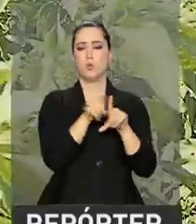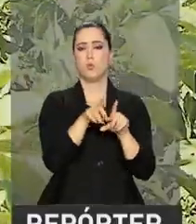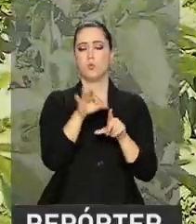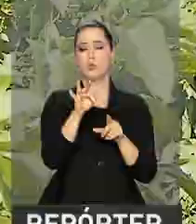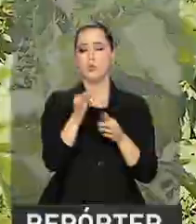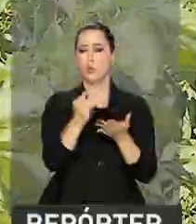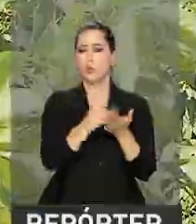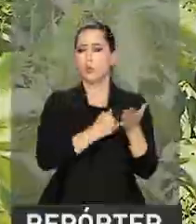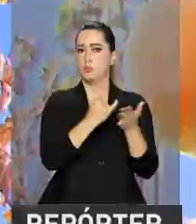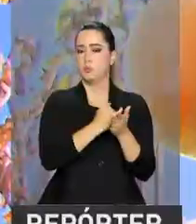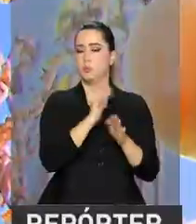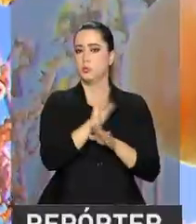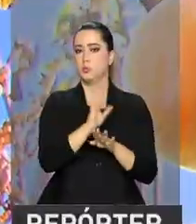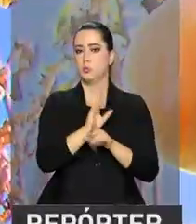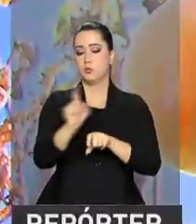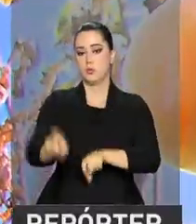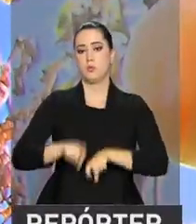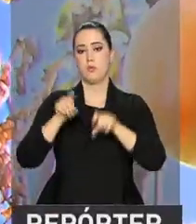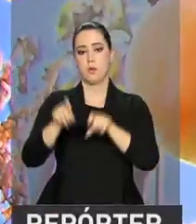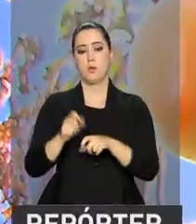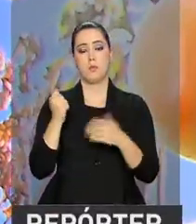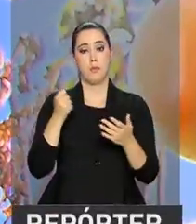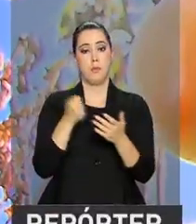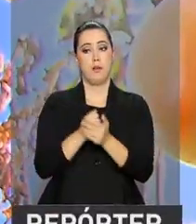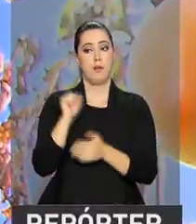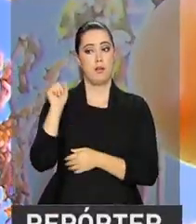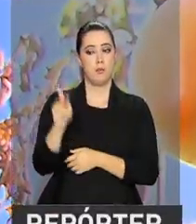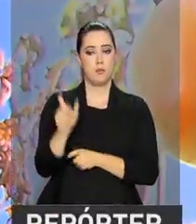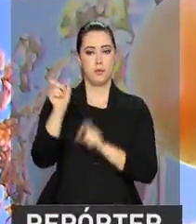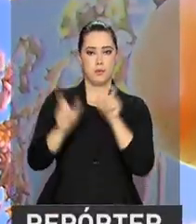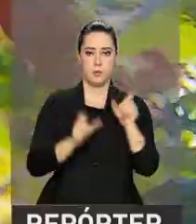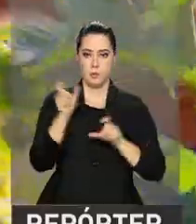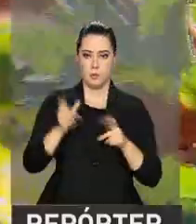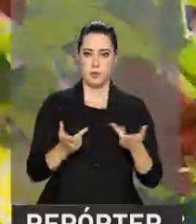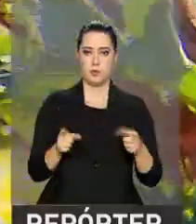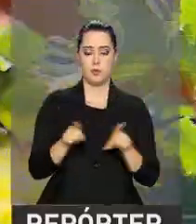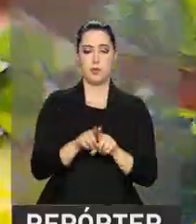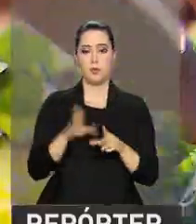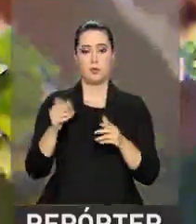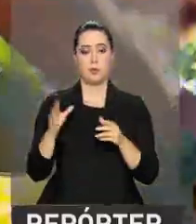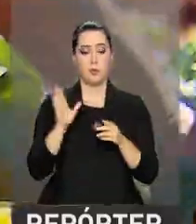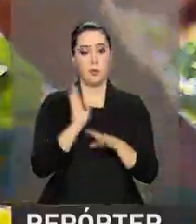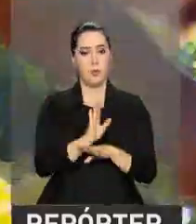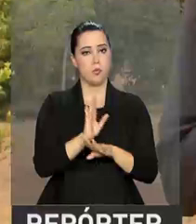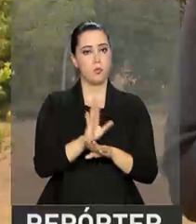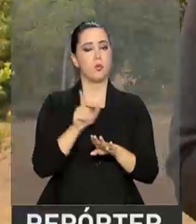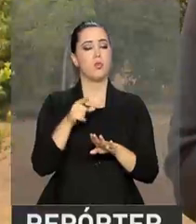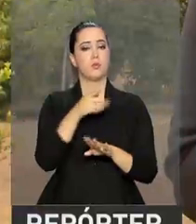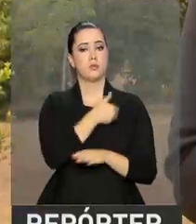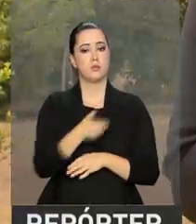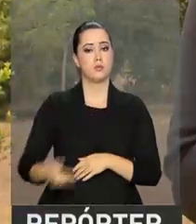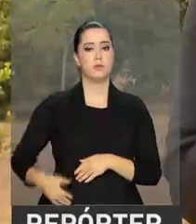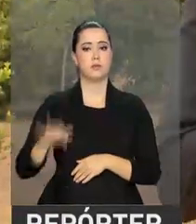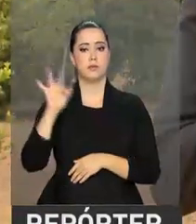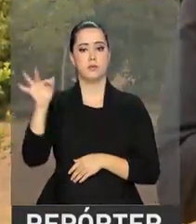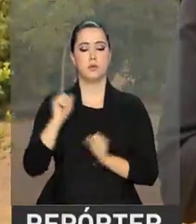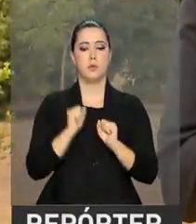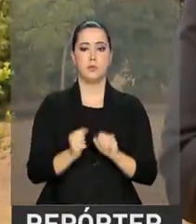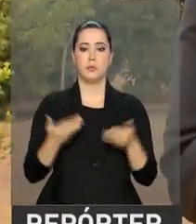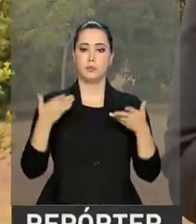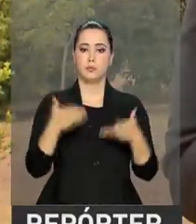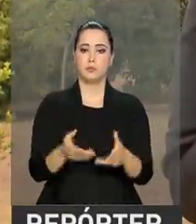ao trabalhador rural que ajuda a bancar a aposentadoria do setor subsidiado pela união podem fazer parte